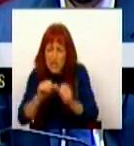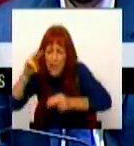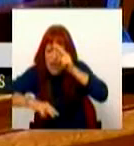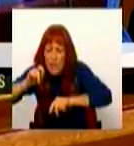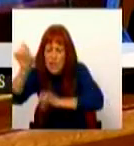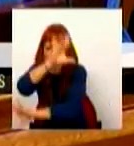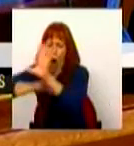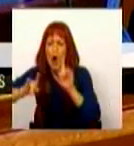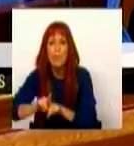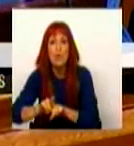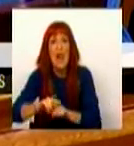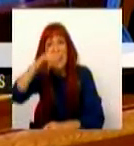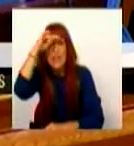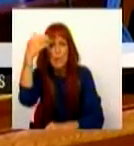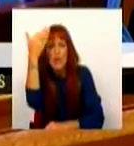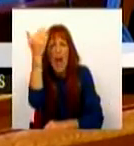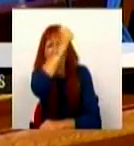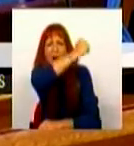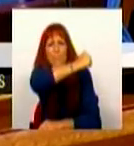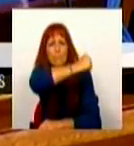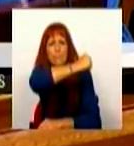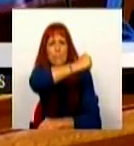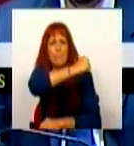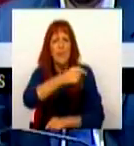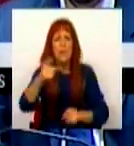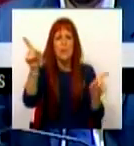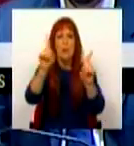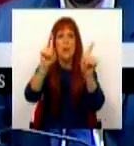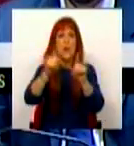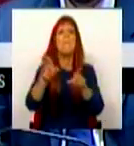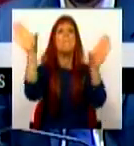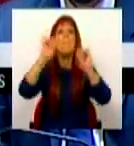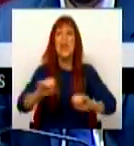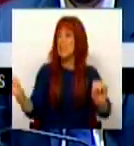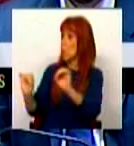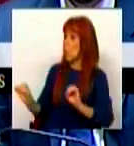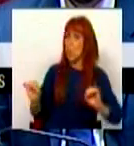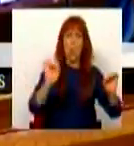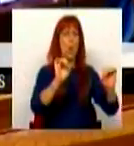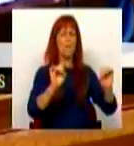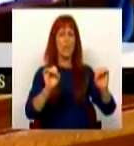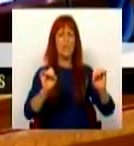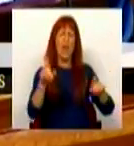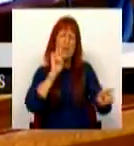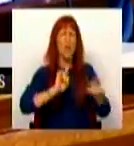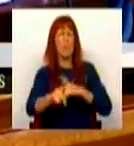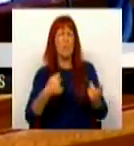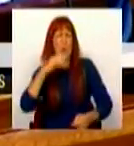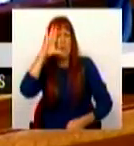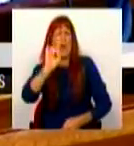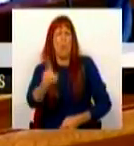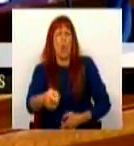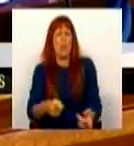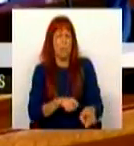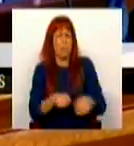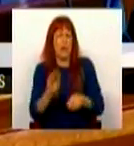financeiro europeu com dificuldades. Não houve mais nenhum. A senhora deputada não sabe o que